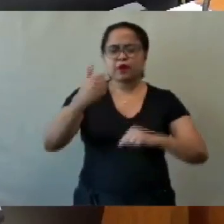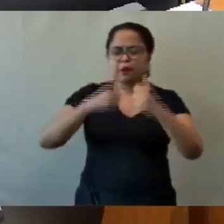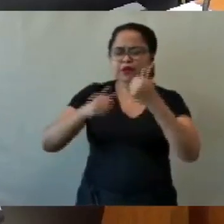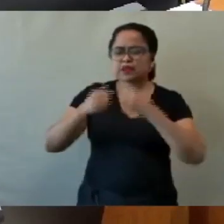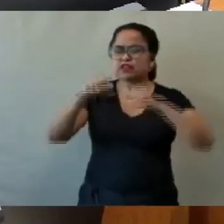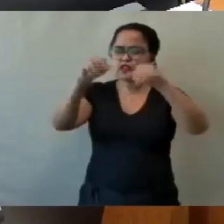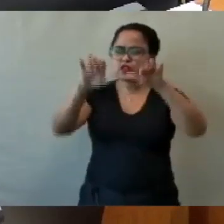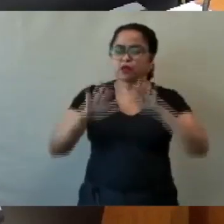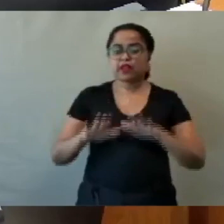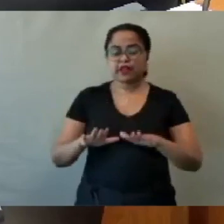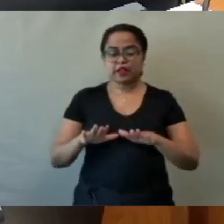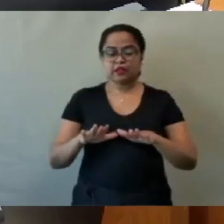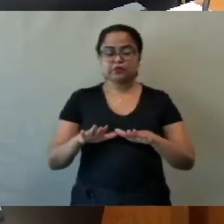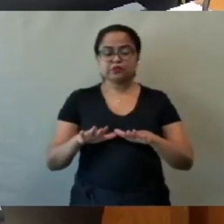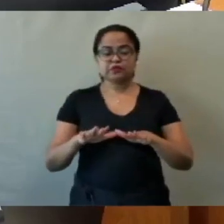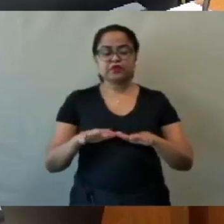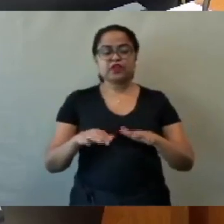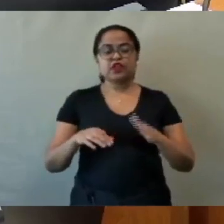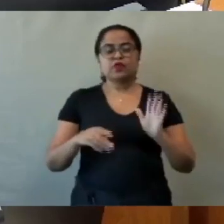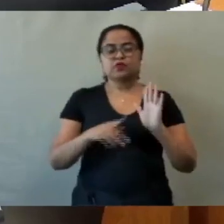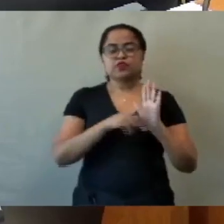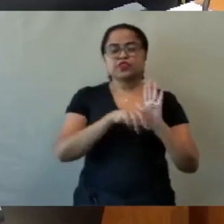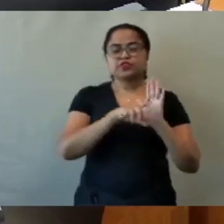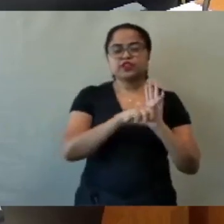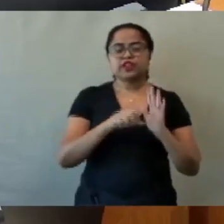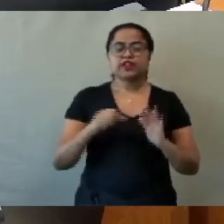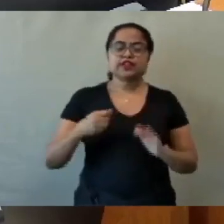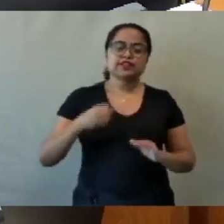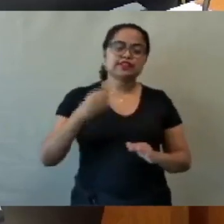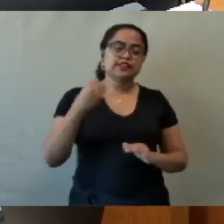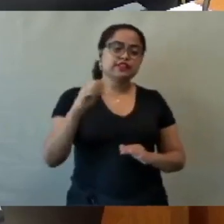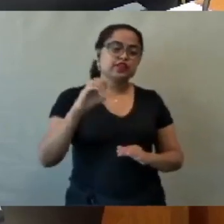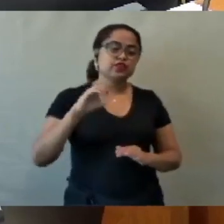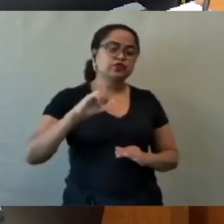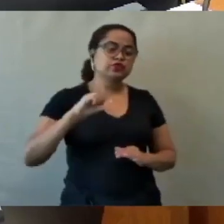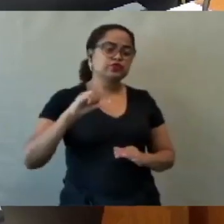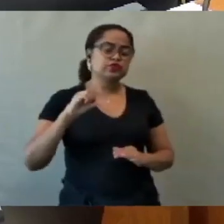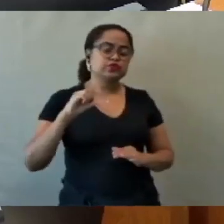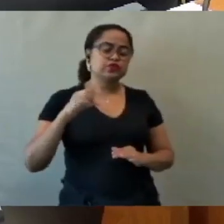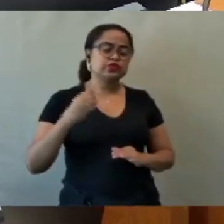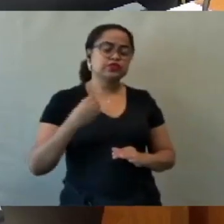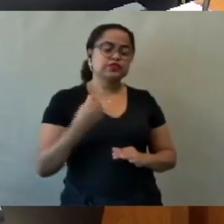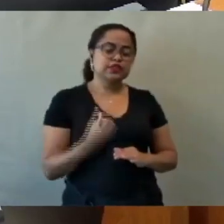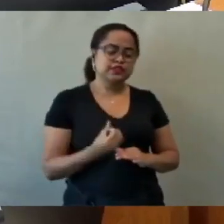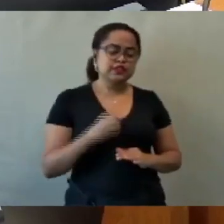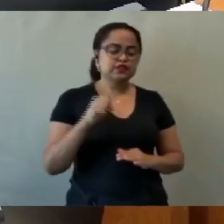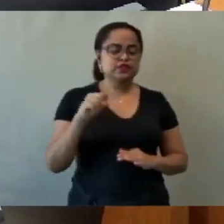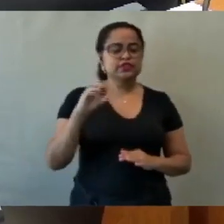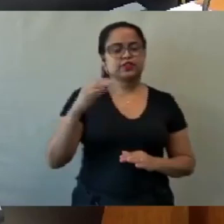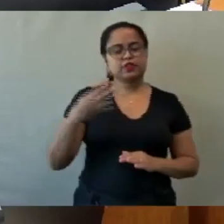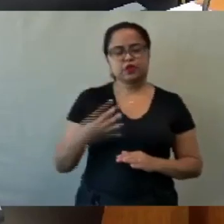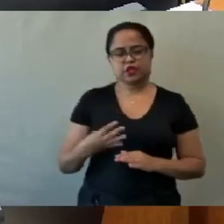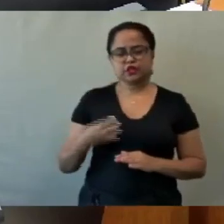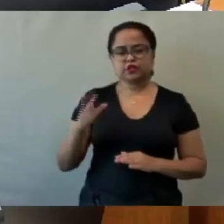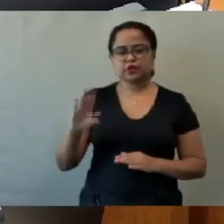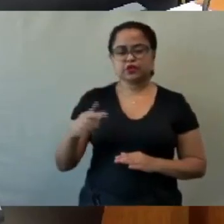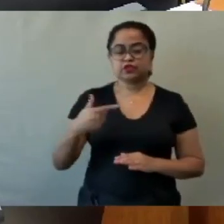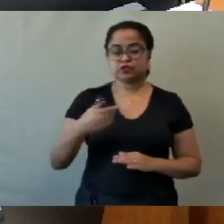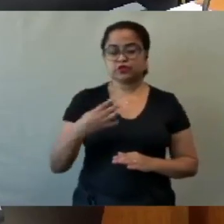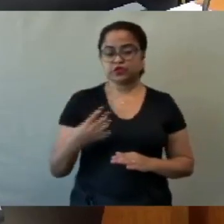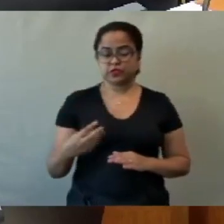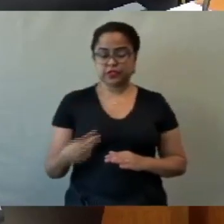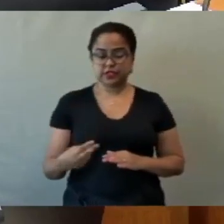plenário. Projeto de lei 684 de 2023, segundo turno.